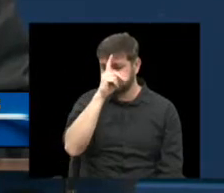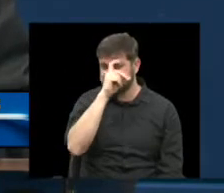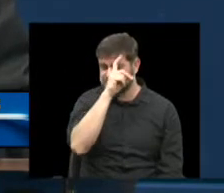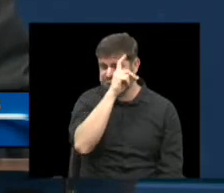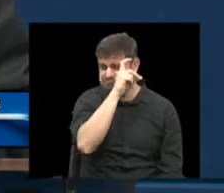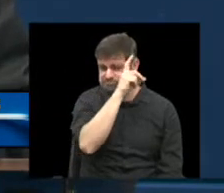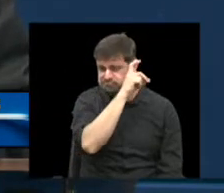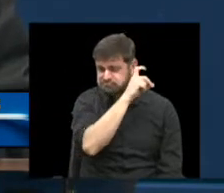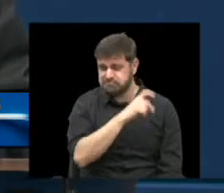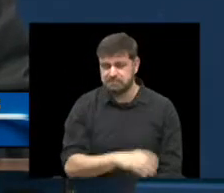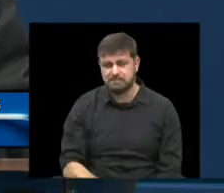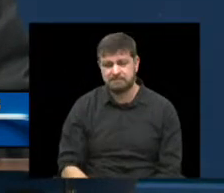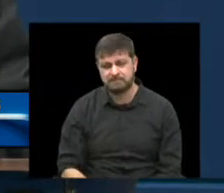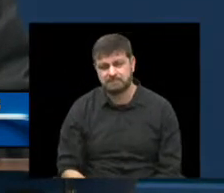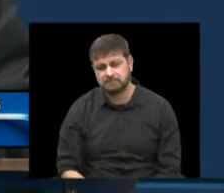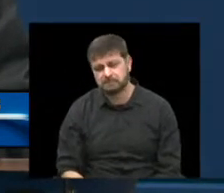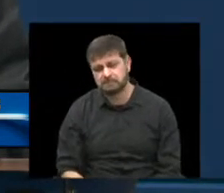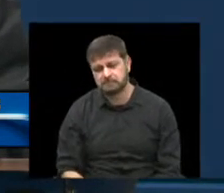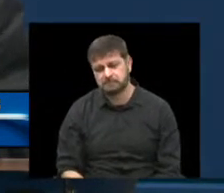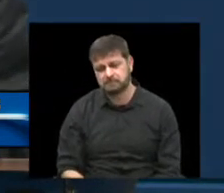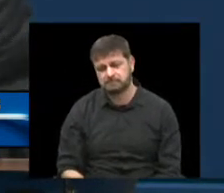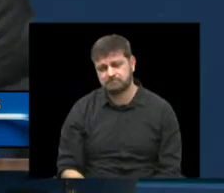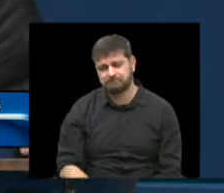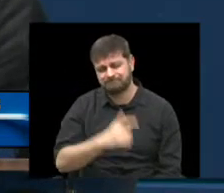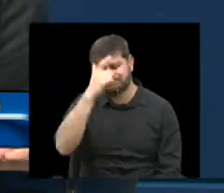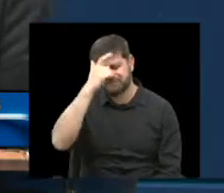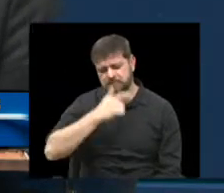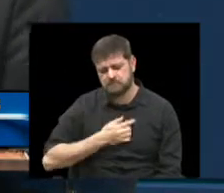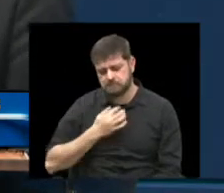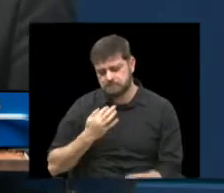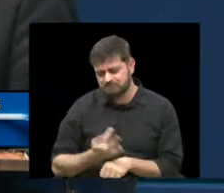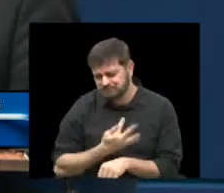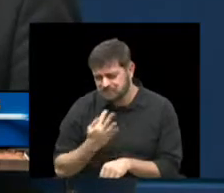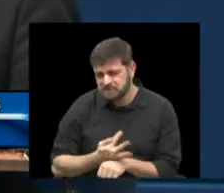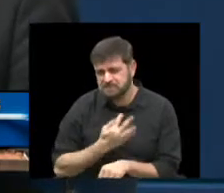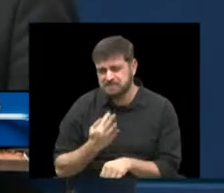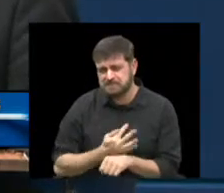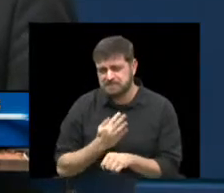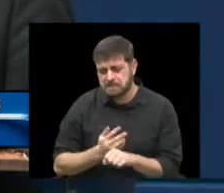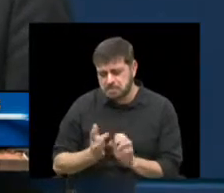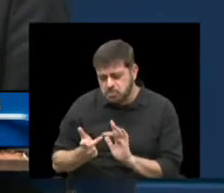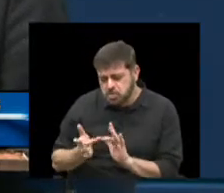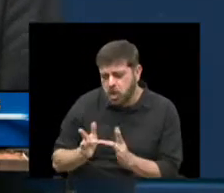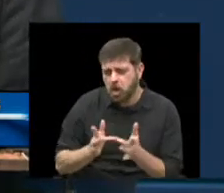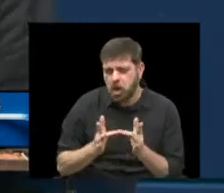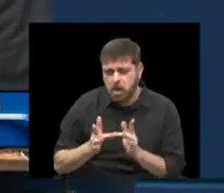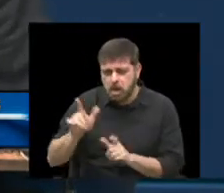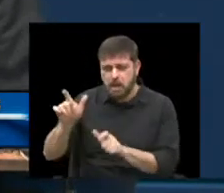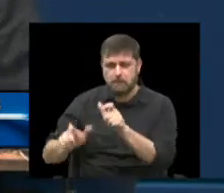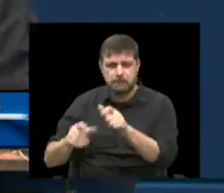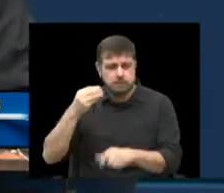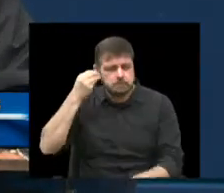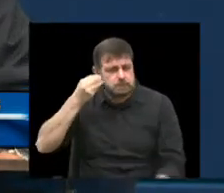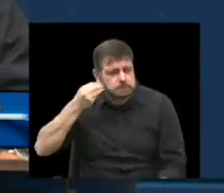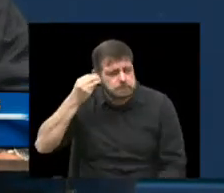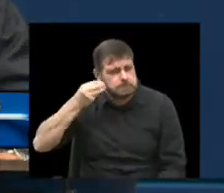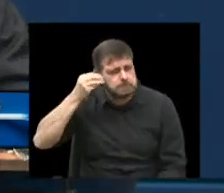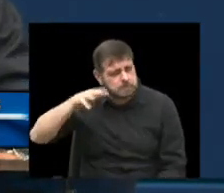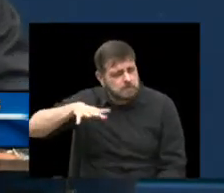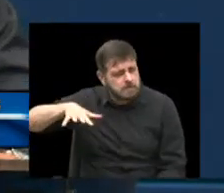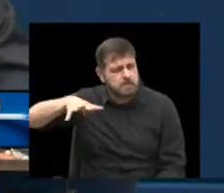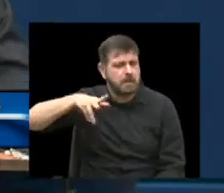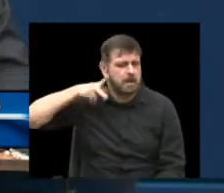Eu tenho procurado conversar com as pessoas mais experientes politicamente, as pessoas que